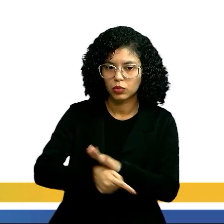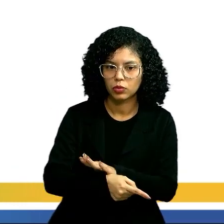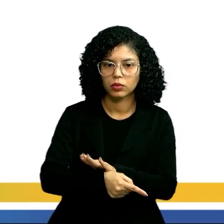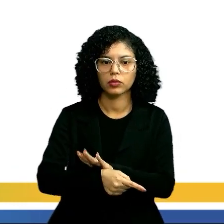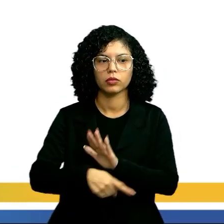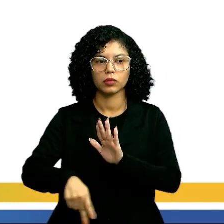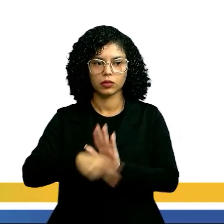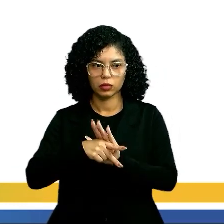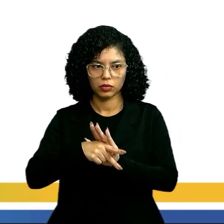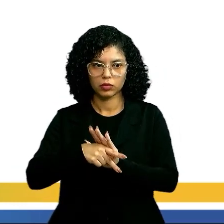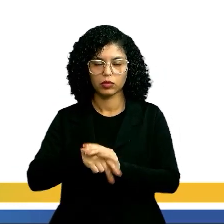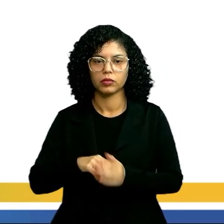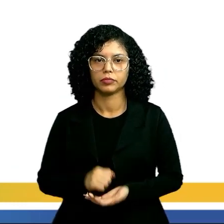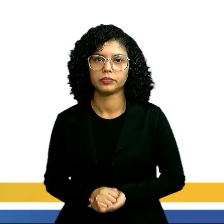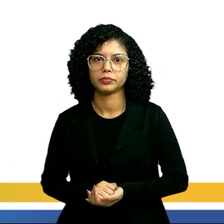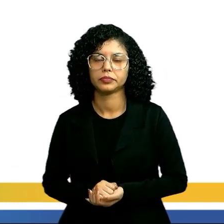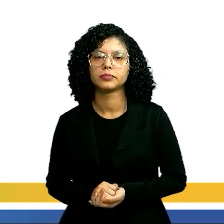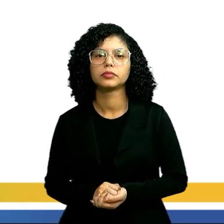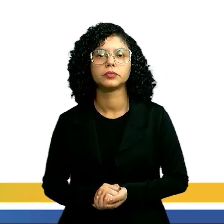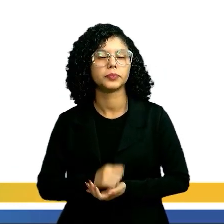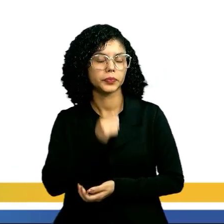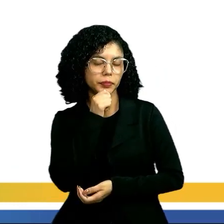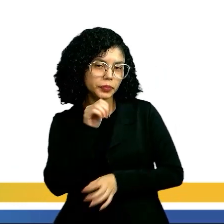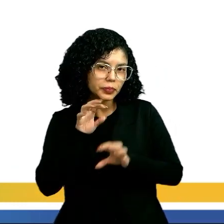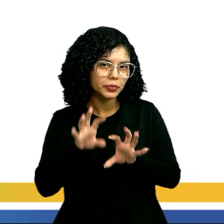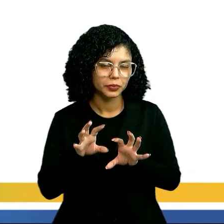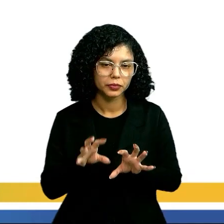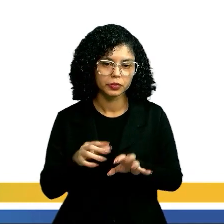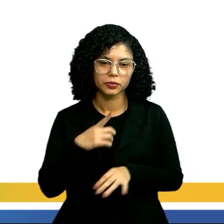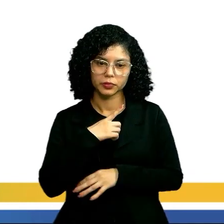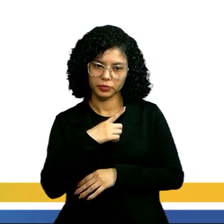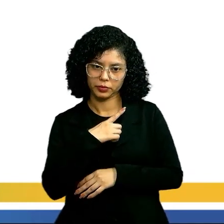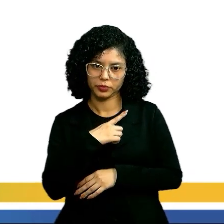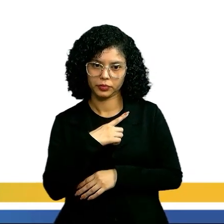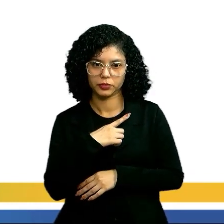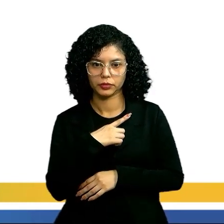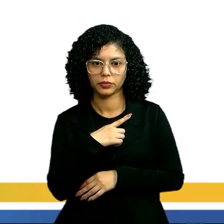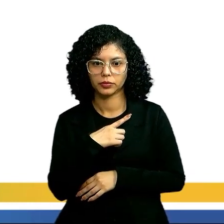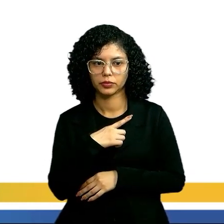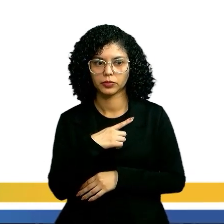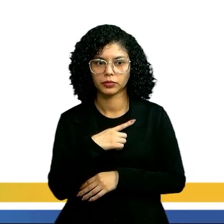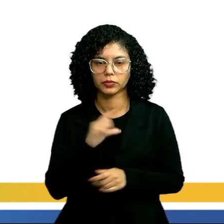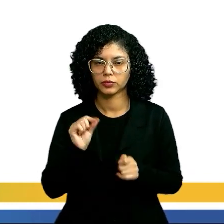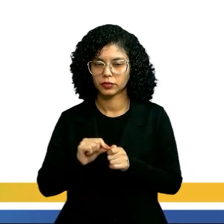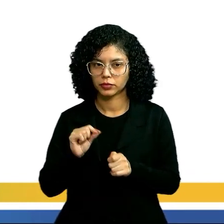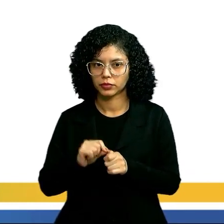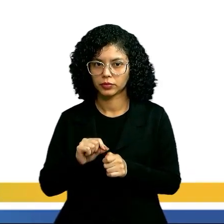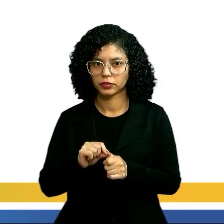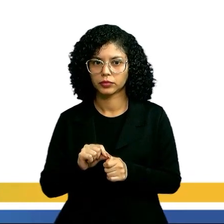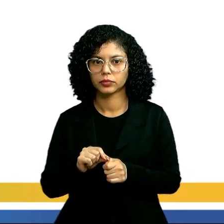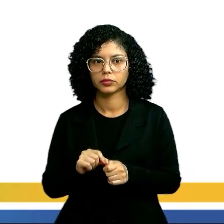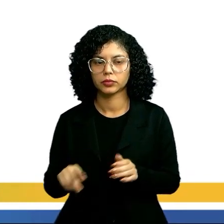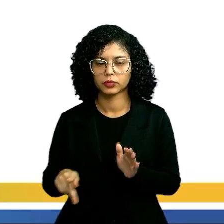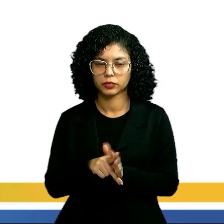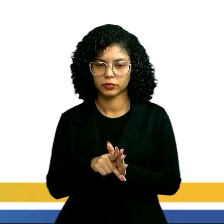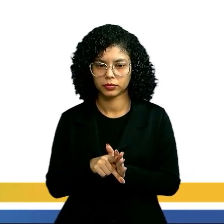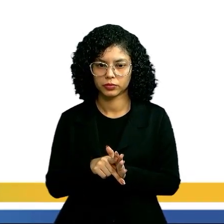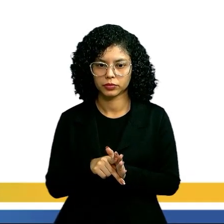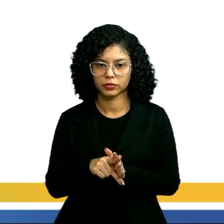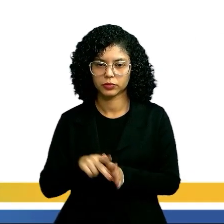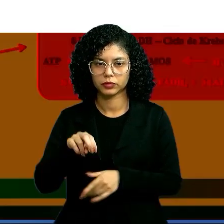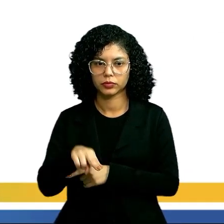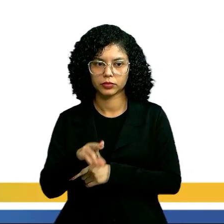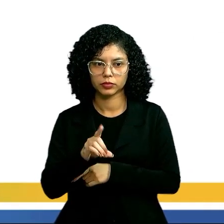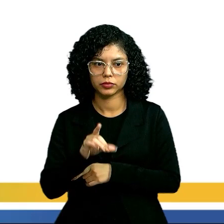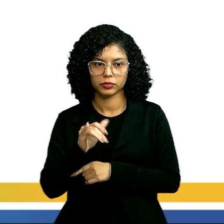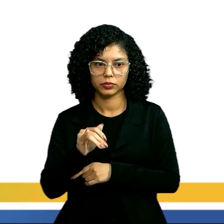da mitocôndria, ok? E aí nós vamos ter a formação ou a participação do